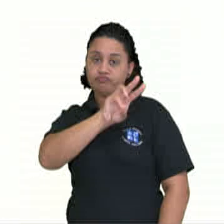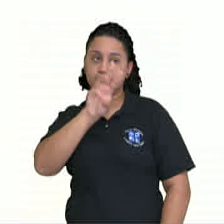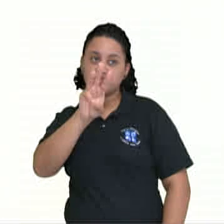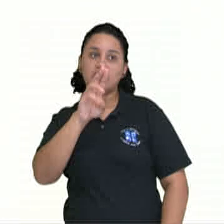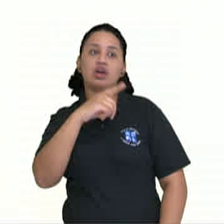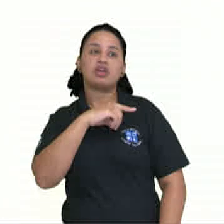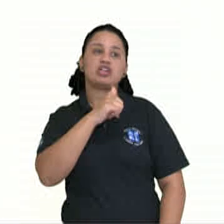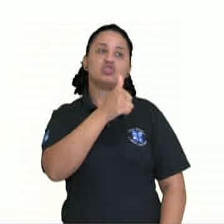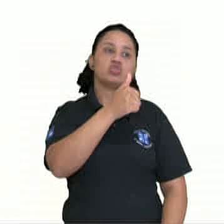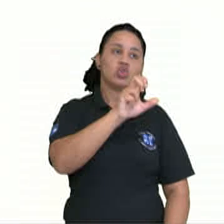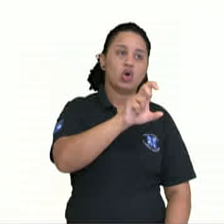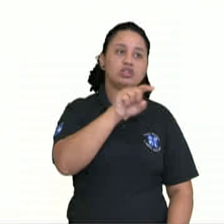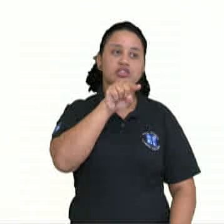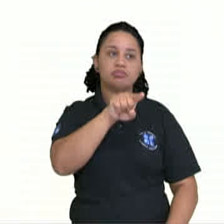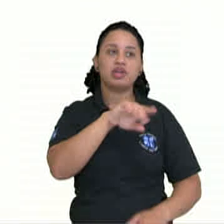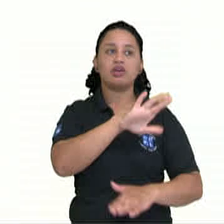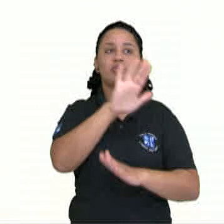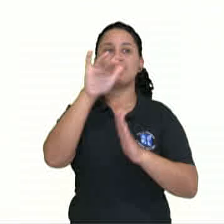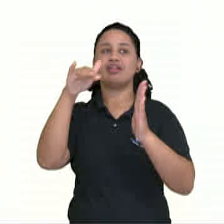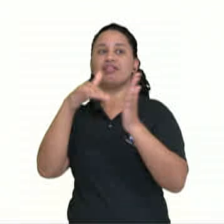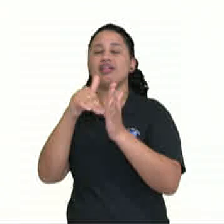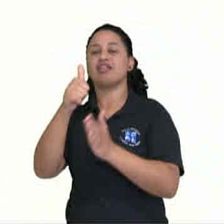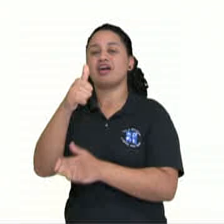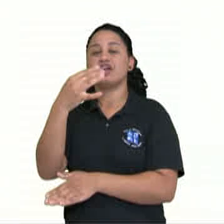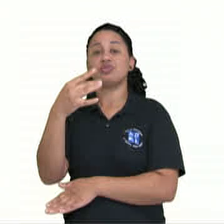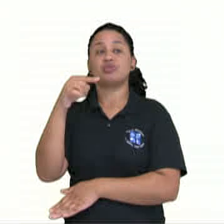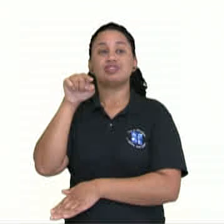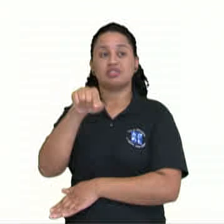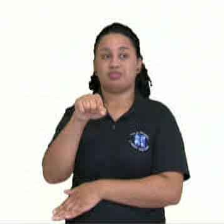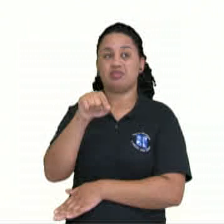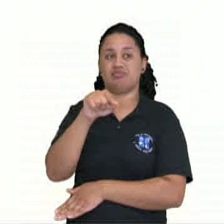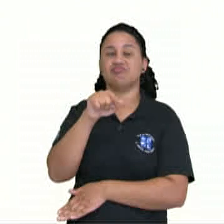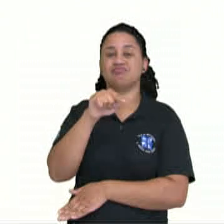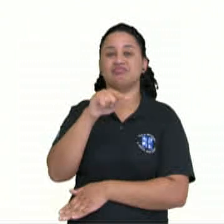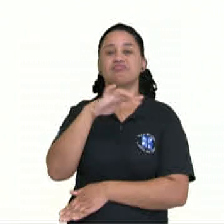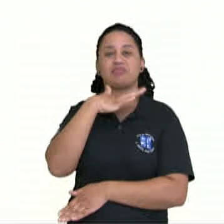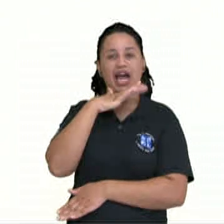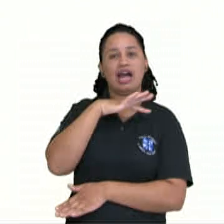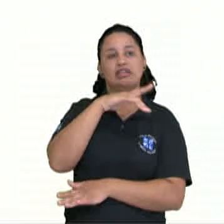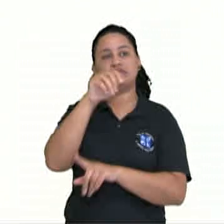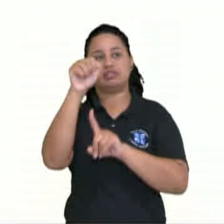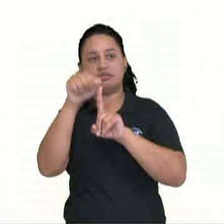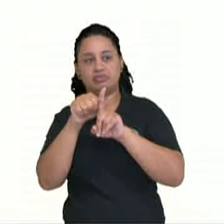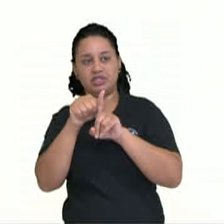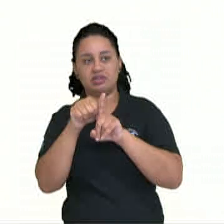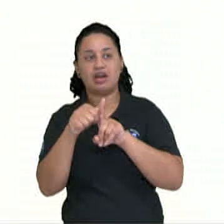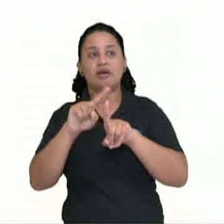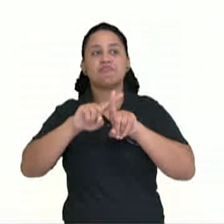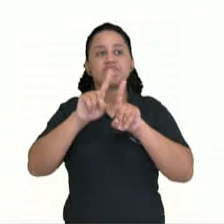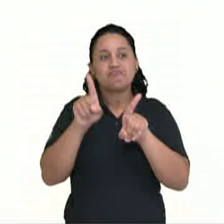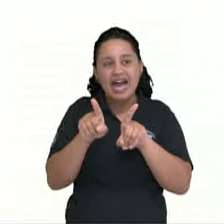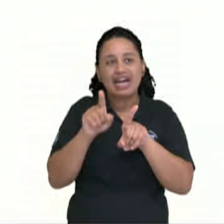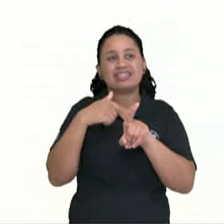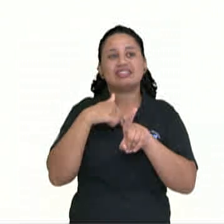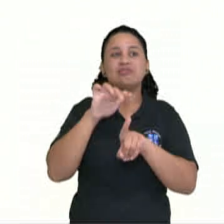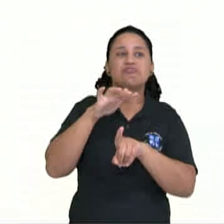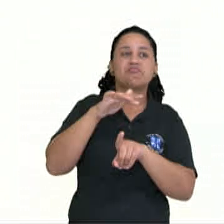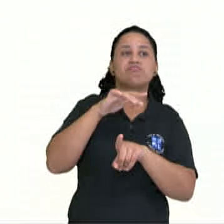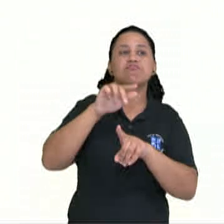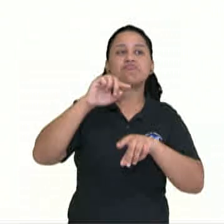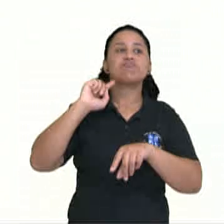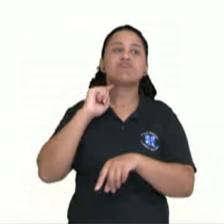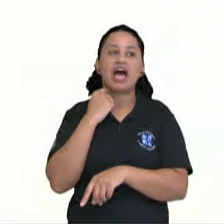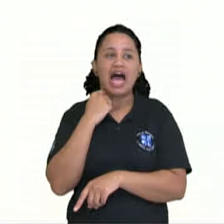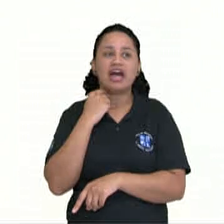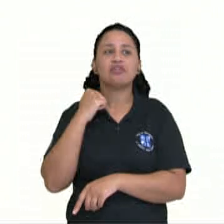14 mil entre março e abril. Entre março e maio, foram mais de 220 mil reclamações formais contra